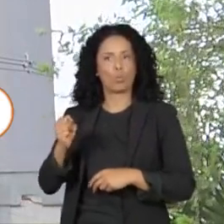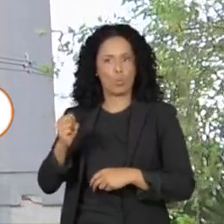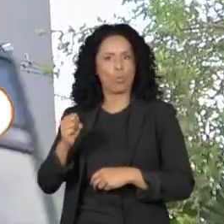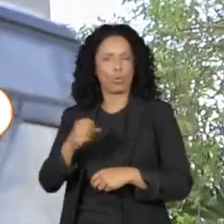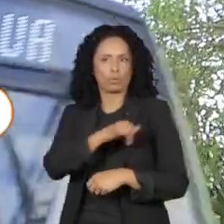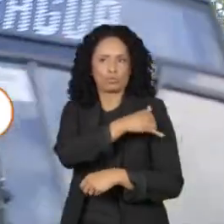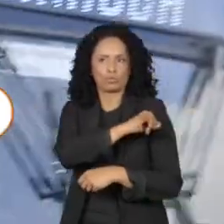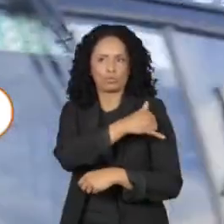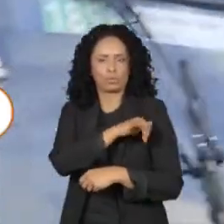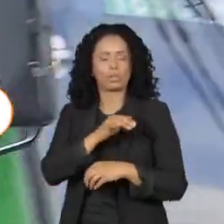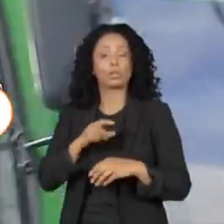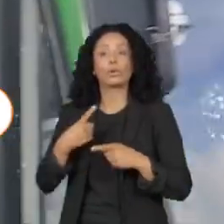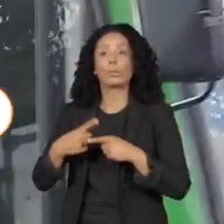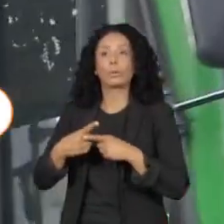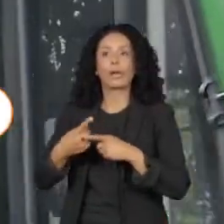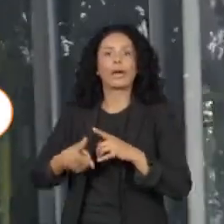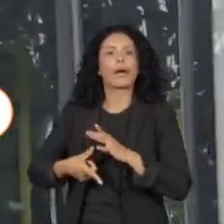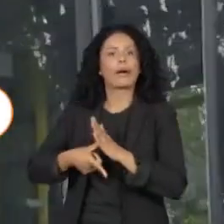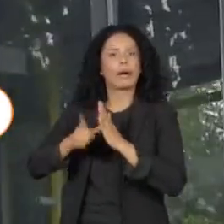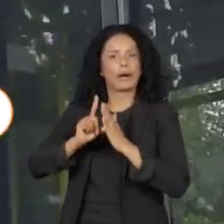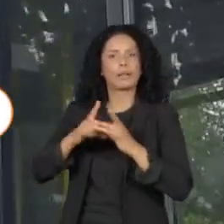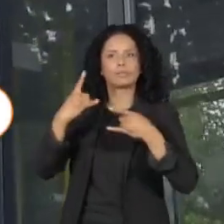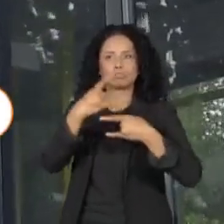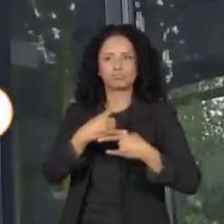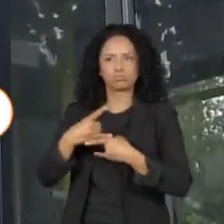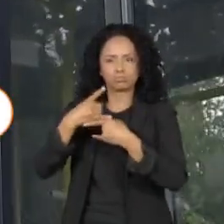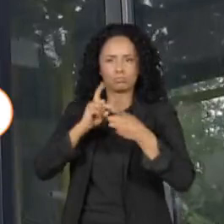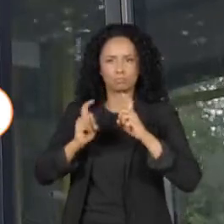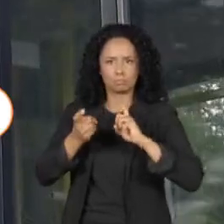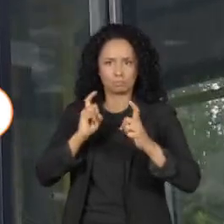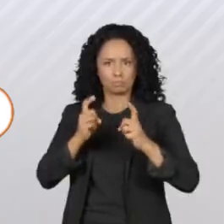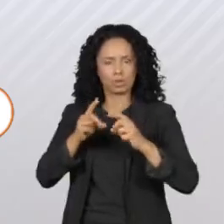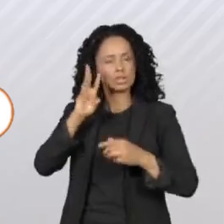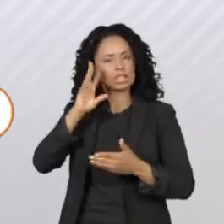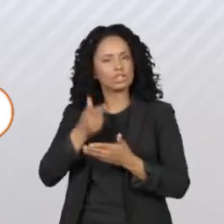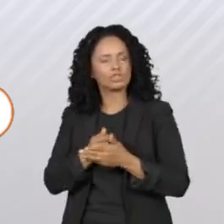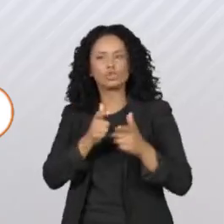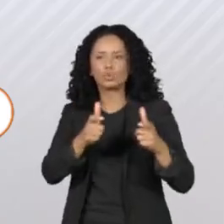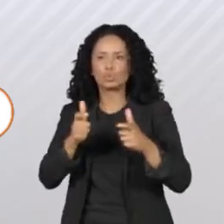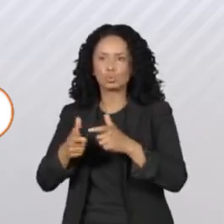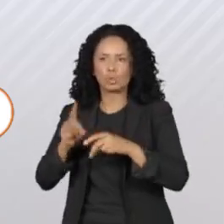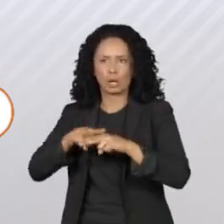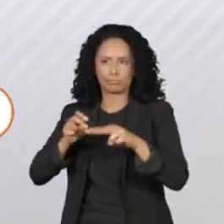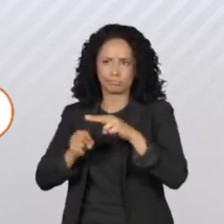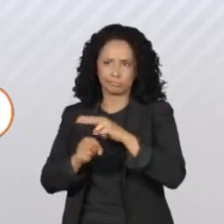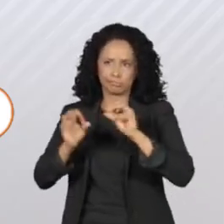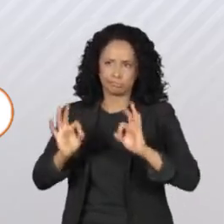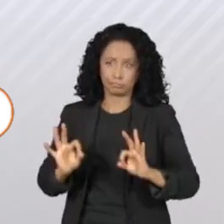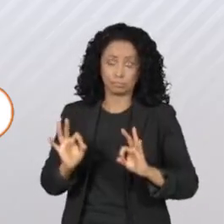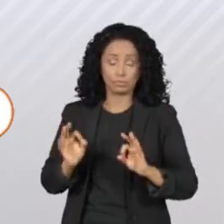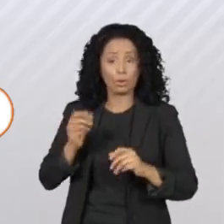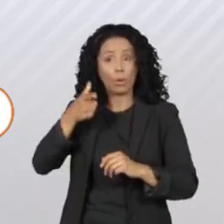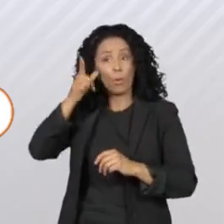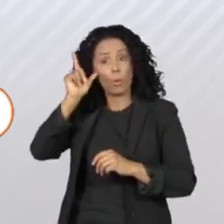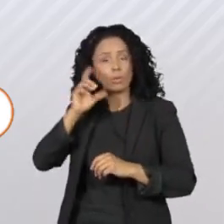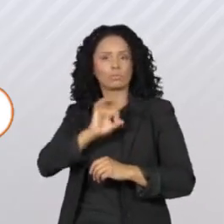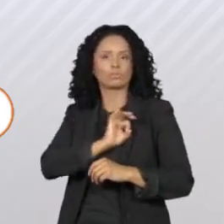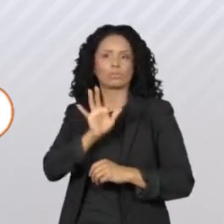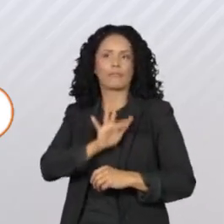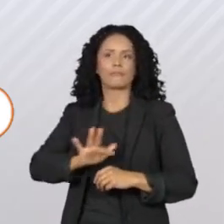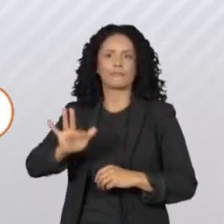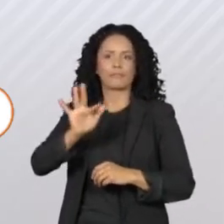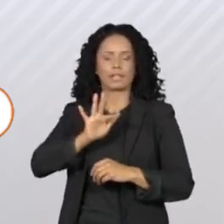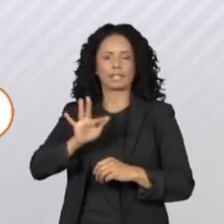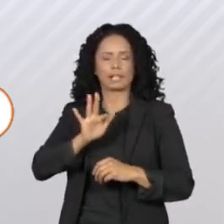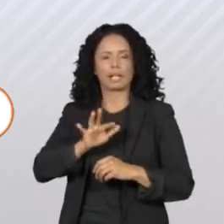de uma audiência de custódia realizada de forma virtual. Ontem, em depoimento à Polícia Federal, o ex-deputado disse